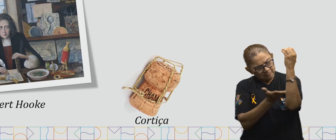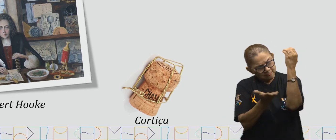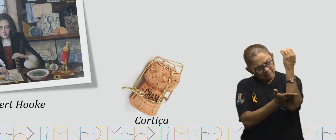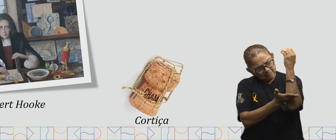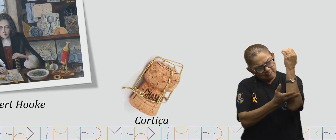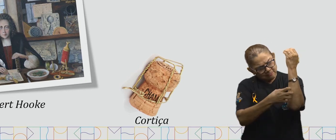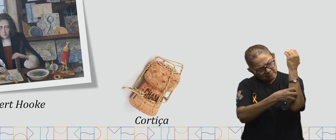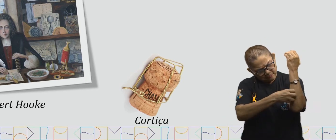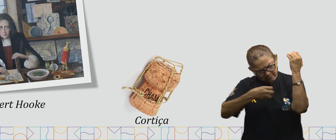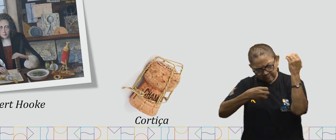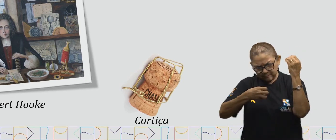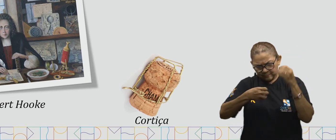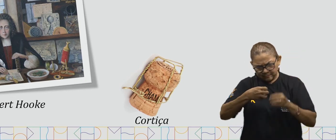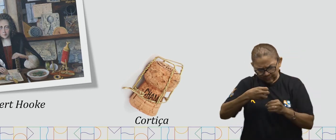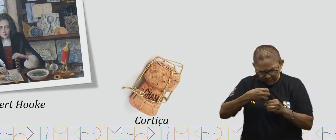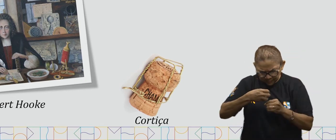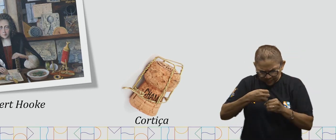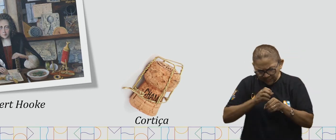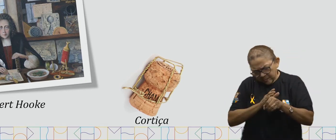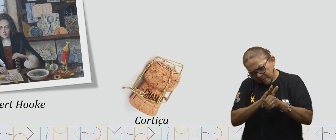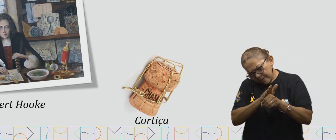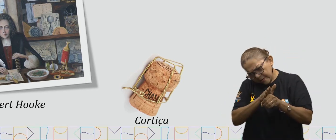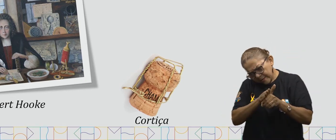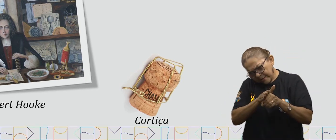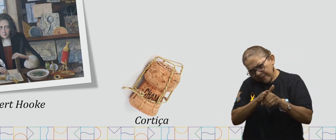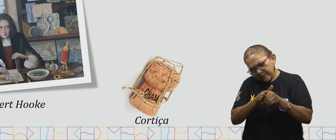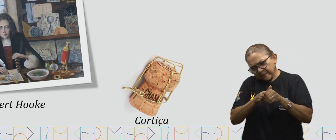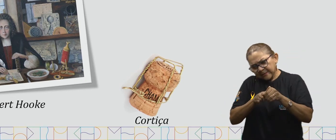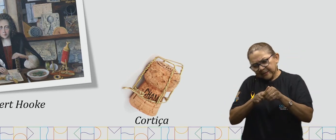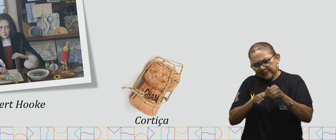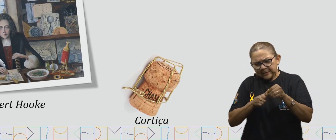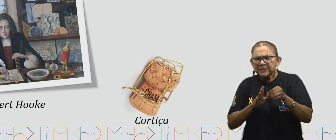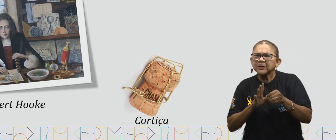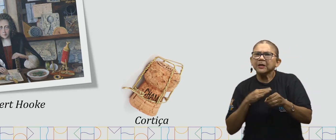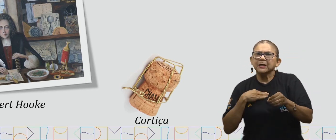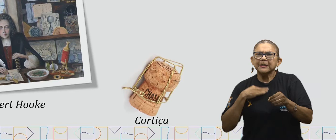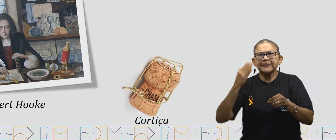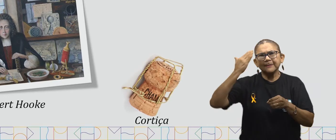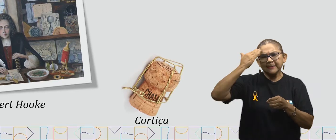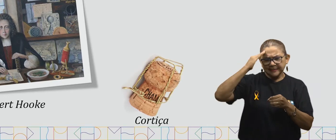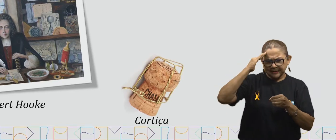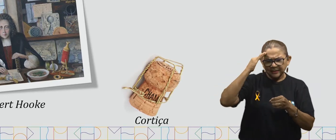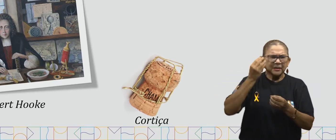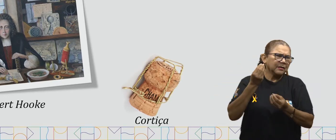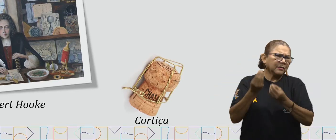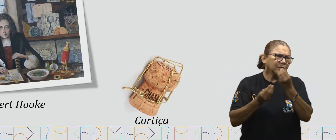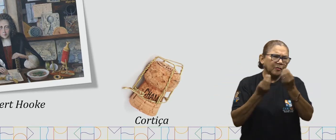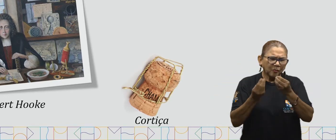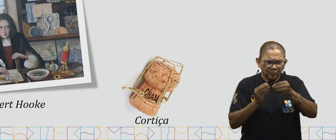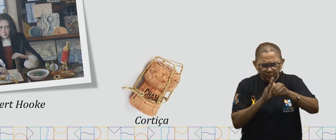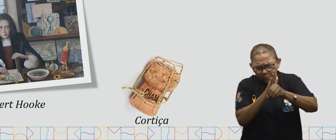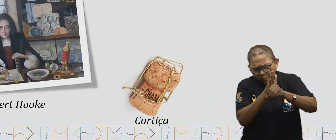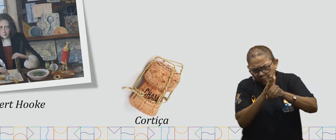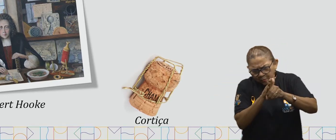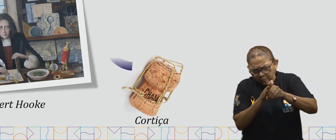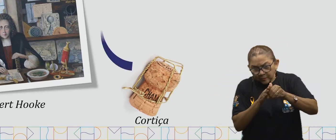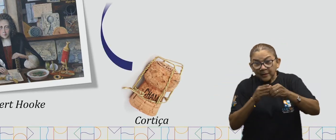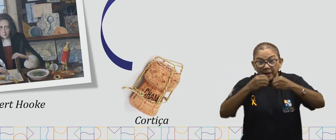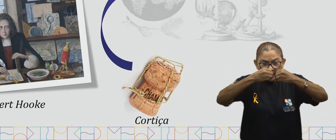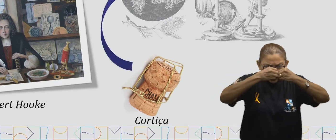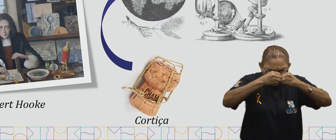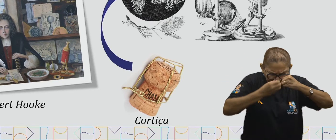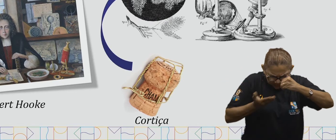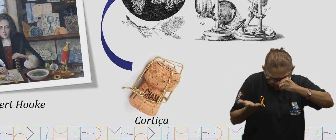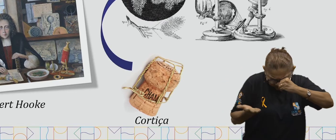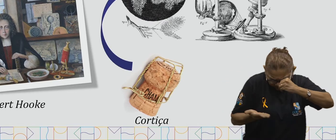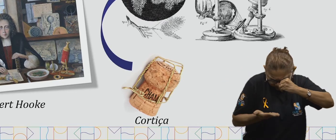chamada sobreiro. Ele tinha como objetivo de compreender as propriedades da cortiça. Ao olhar